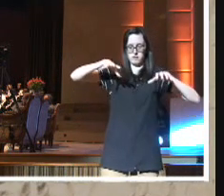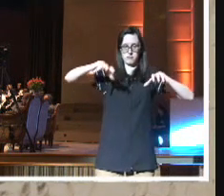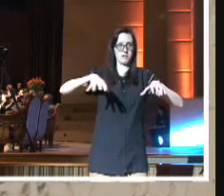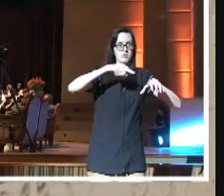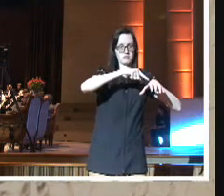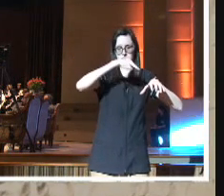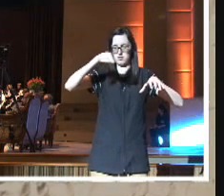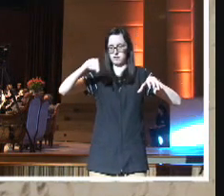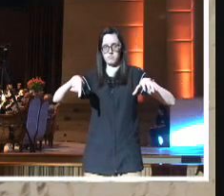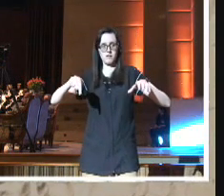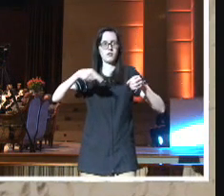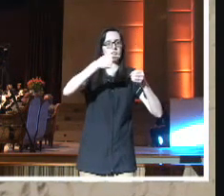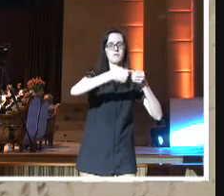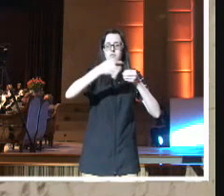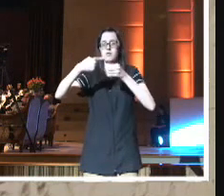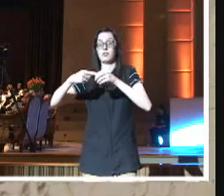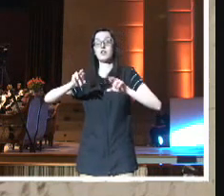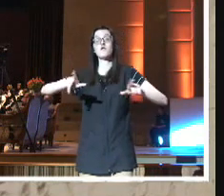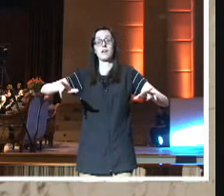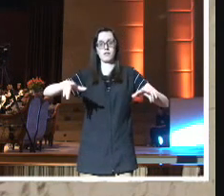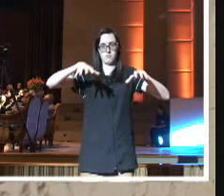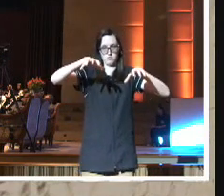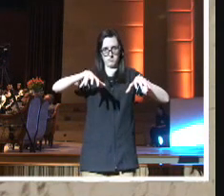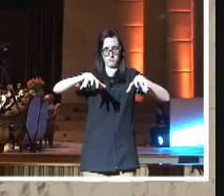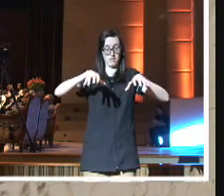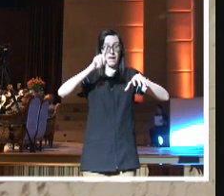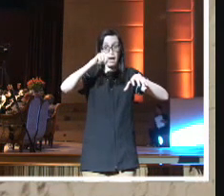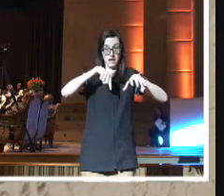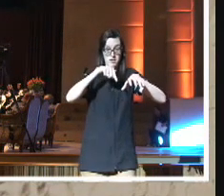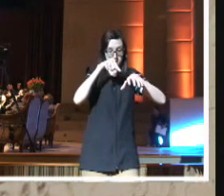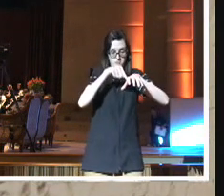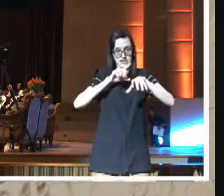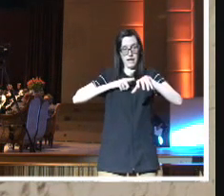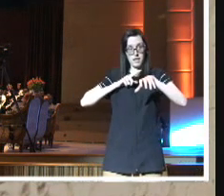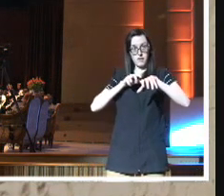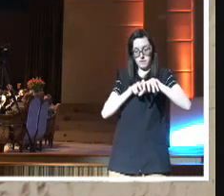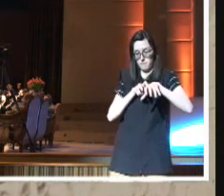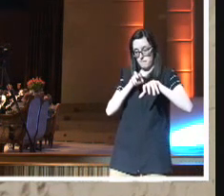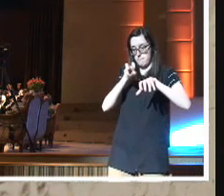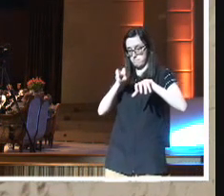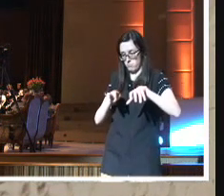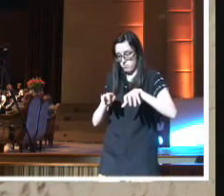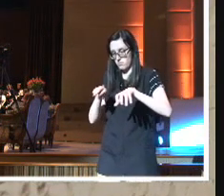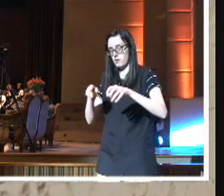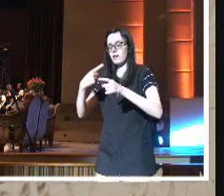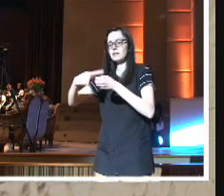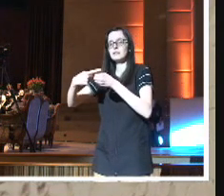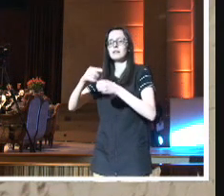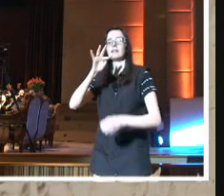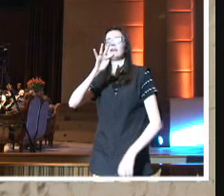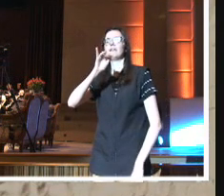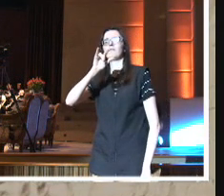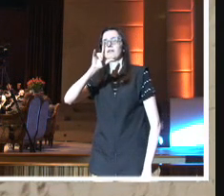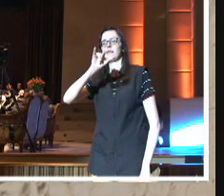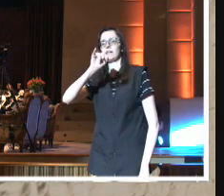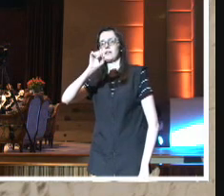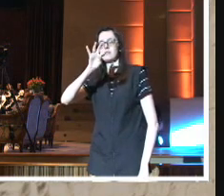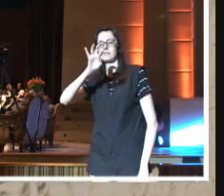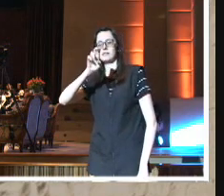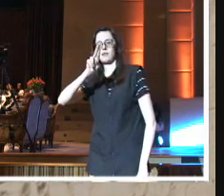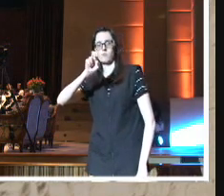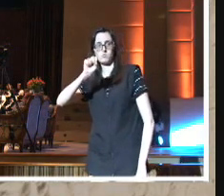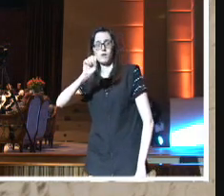tá? Onde ficavam os filisteus. Era a primeira cidade dos filisteus. Agora, ele escolheu o